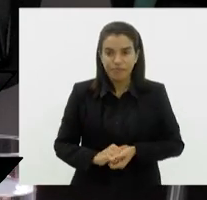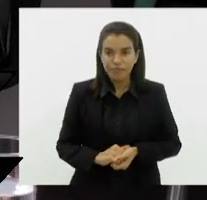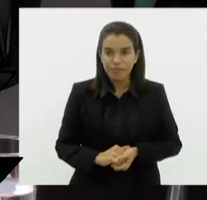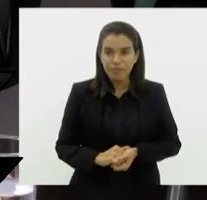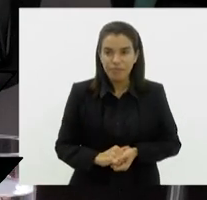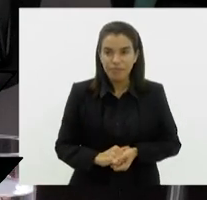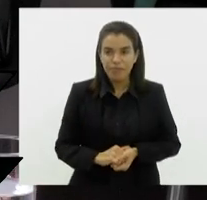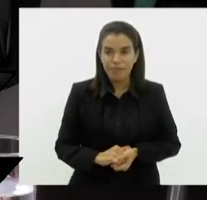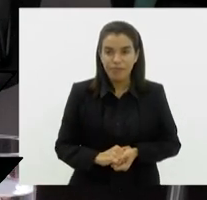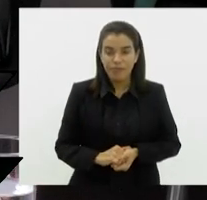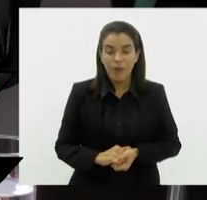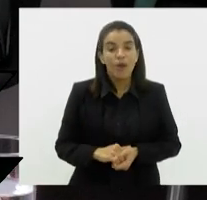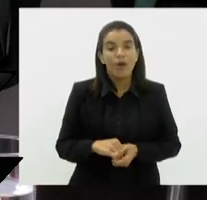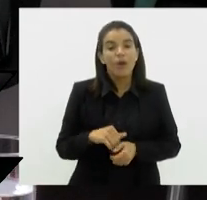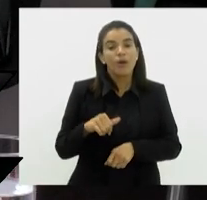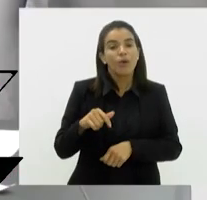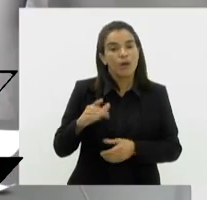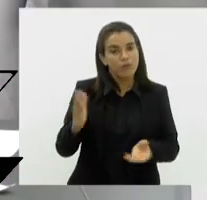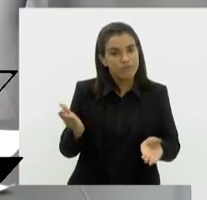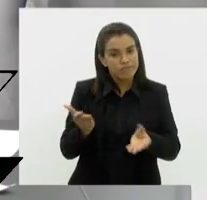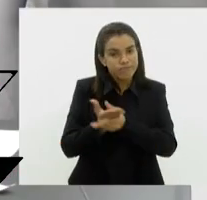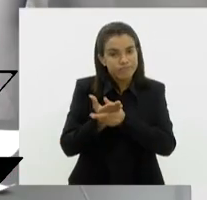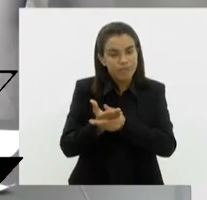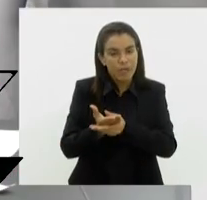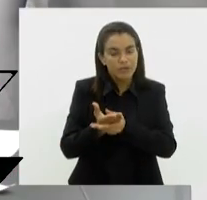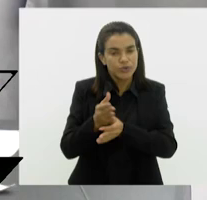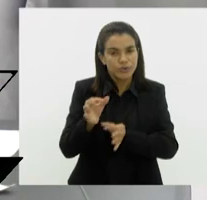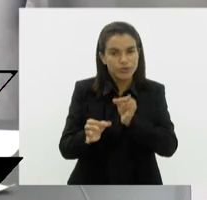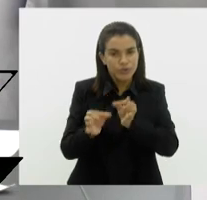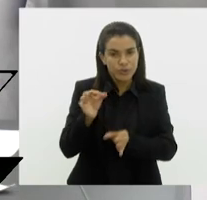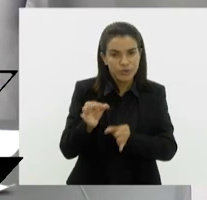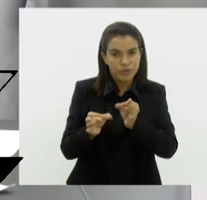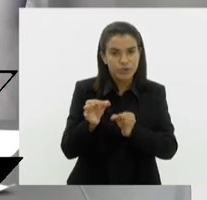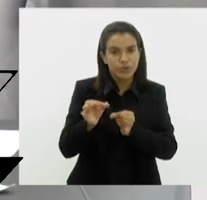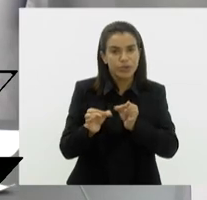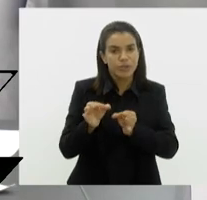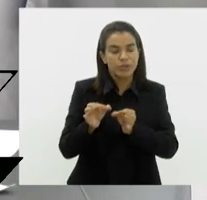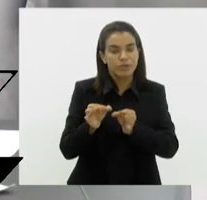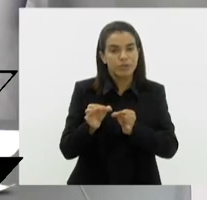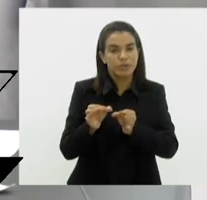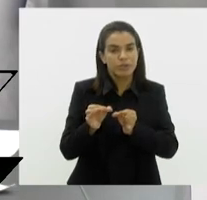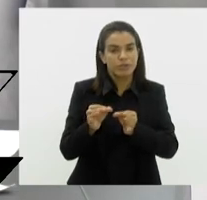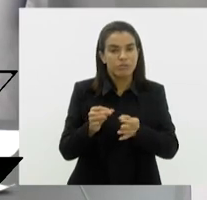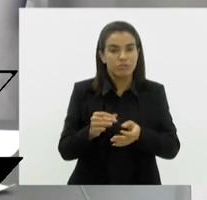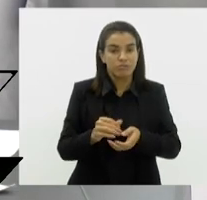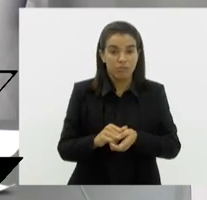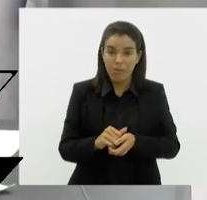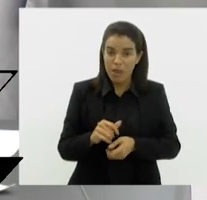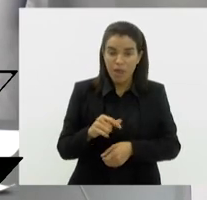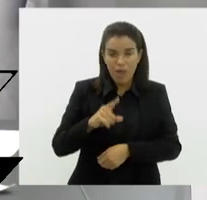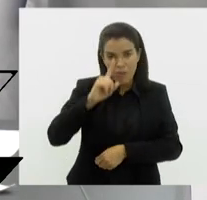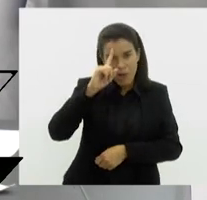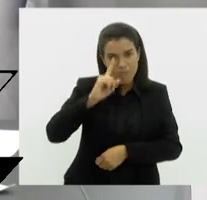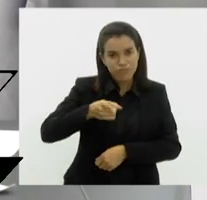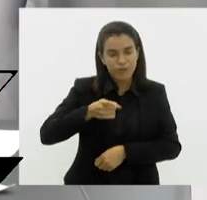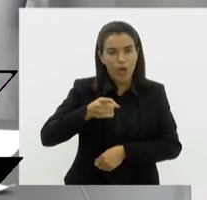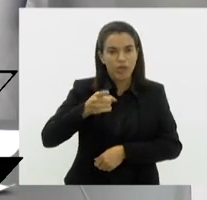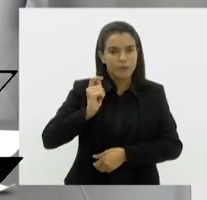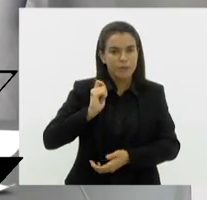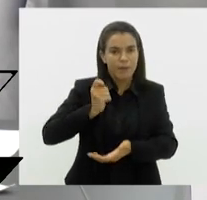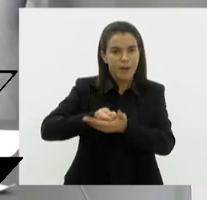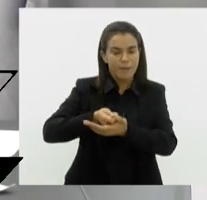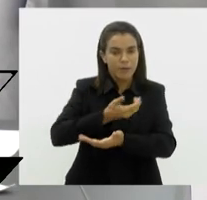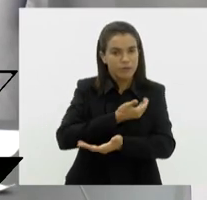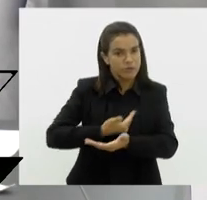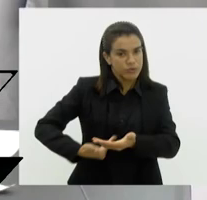Não, não. Quando tem a citação válida, mas quando o direito já virou precatório. Com ordem de pagamento, o Estado tem que pagar. Ordem